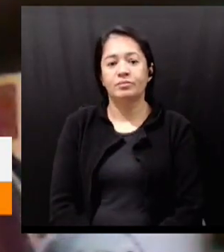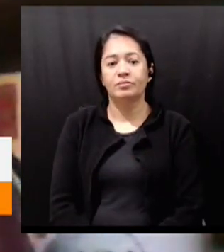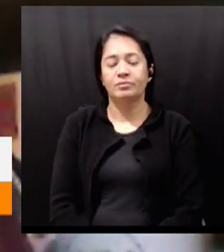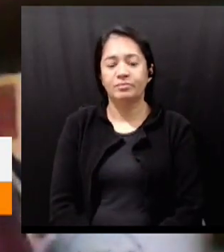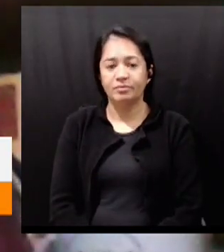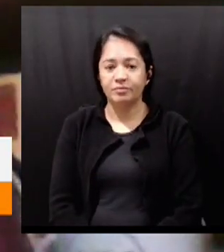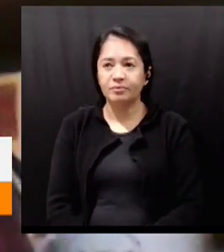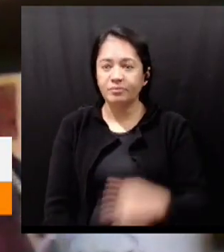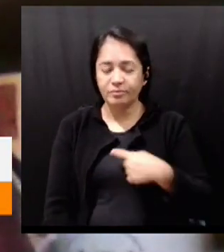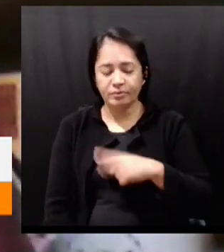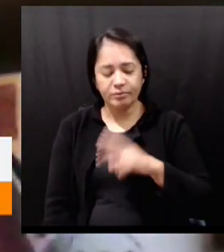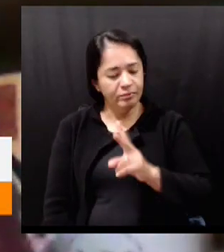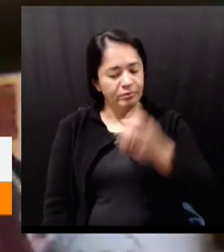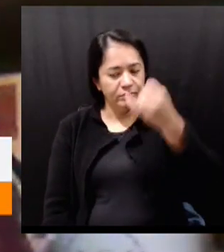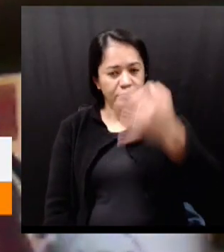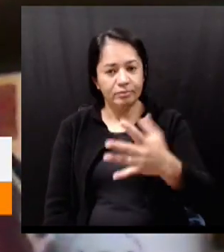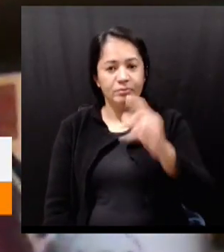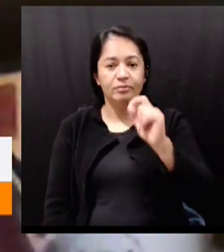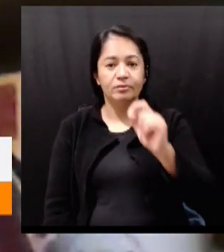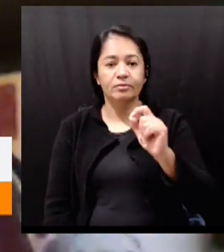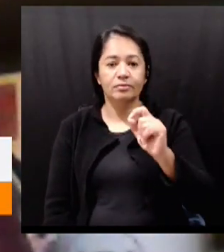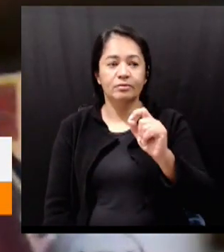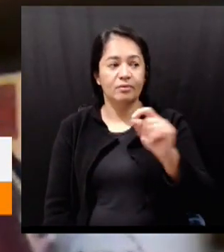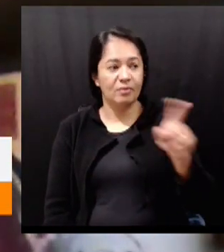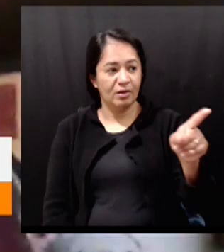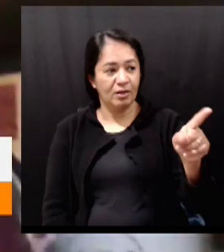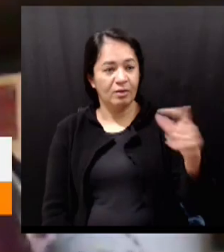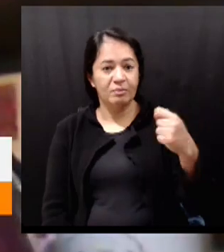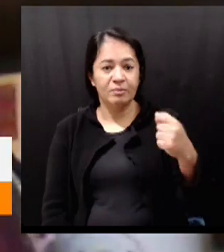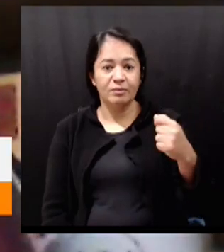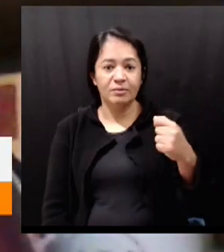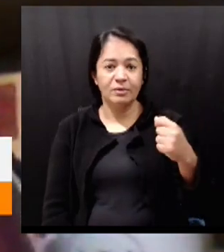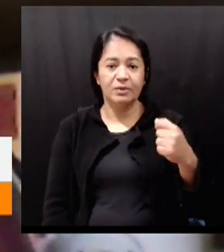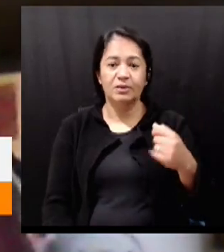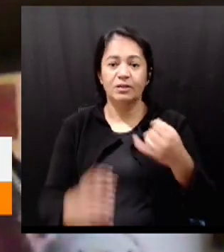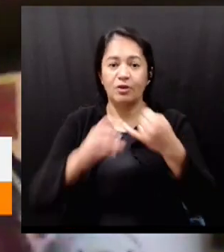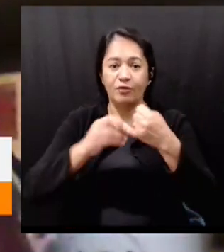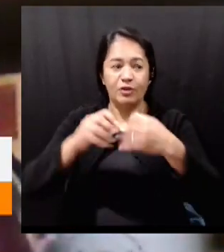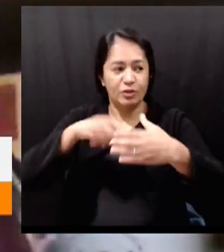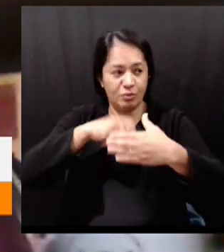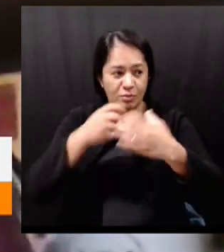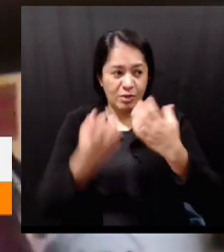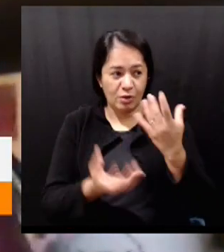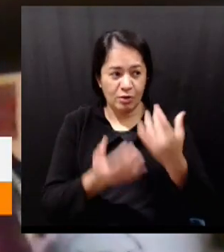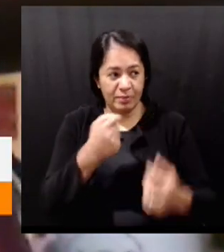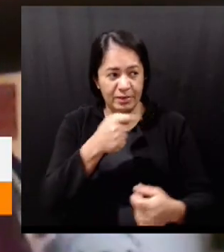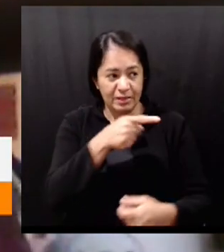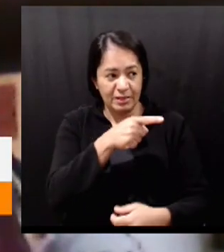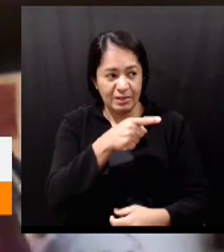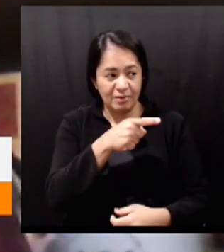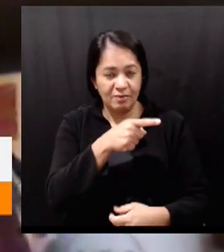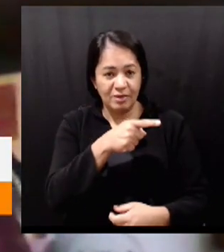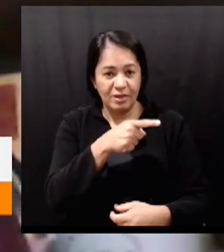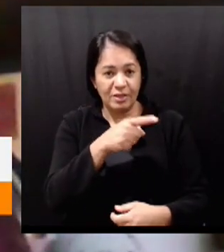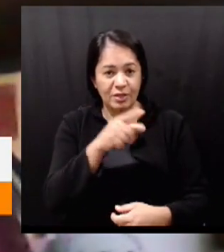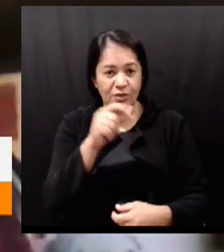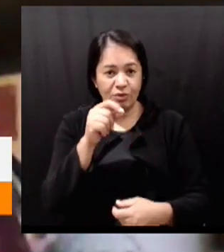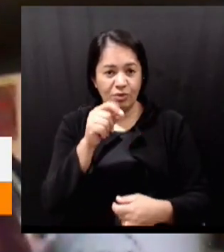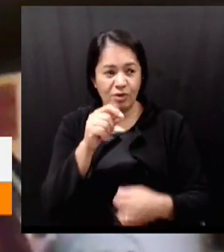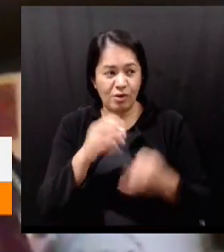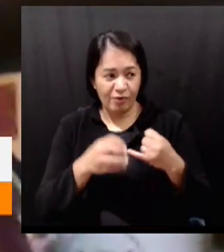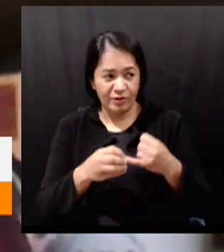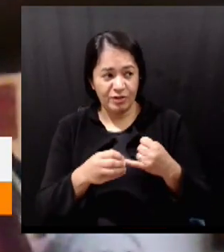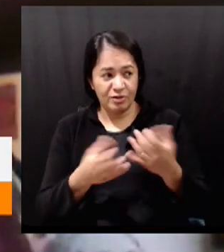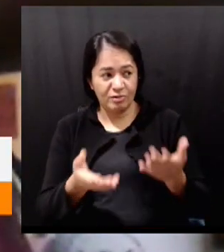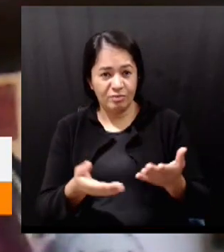coloco: você tem que colocar o feijão para cozinhar? Você vai escolher esse feijão?